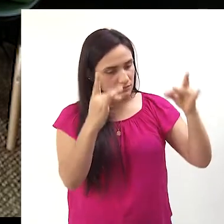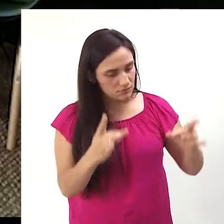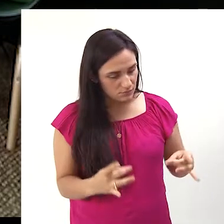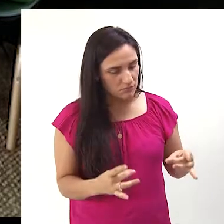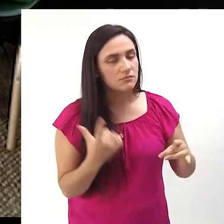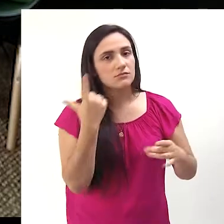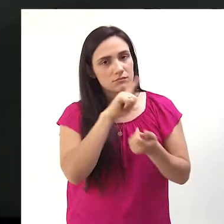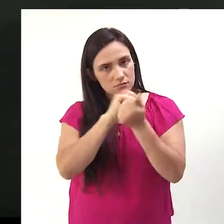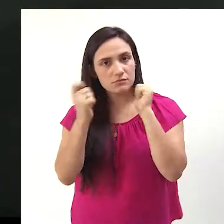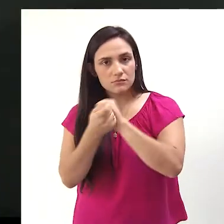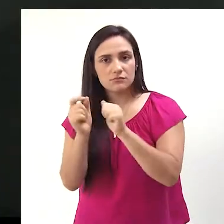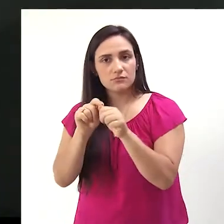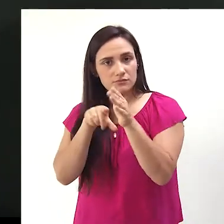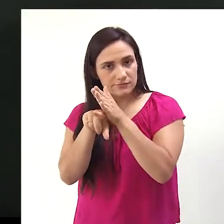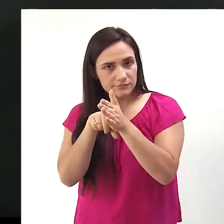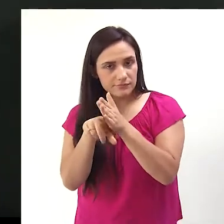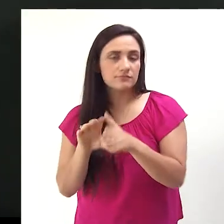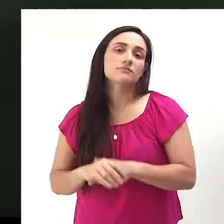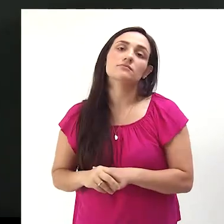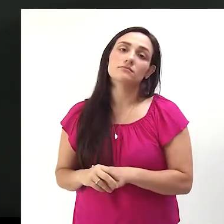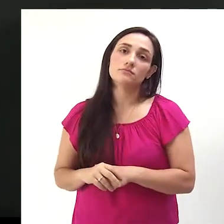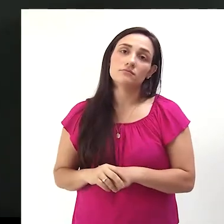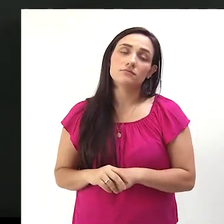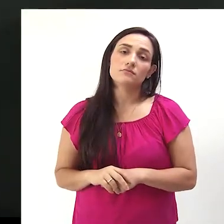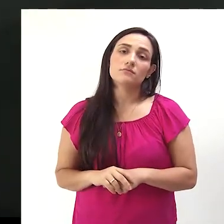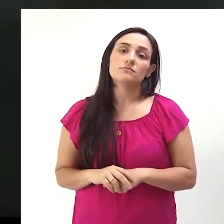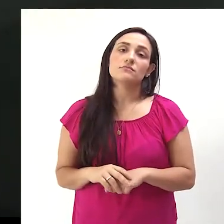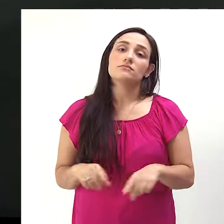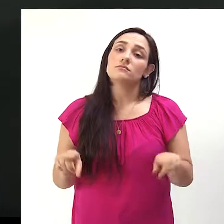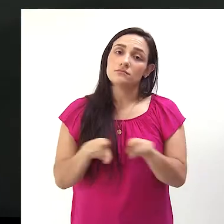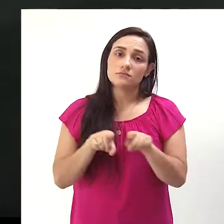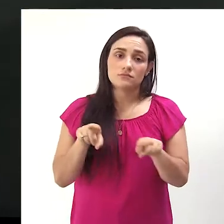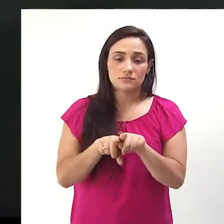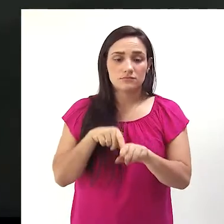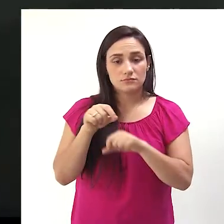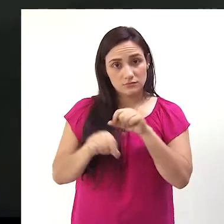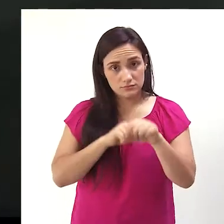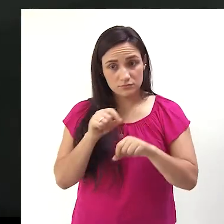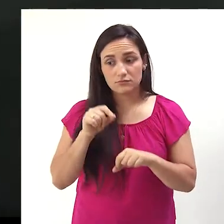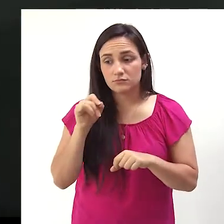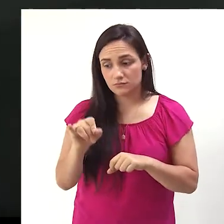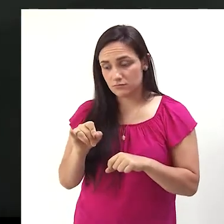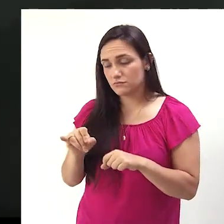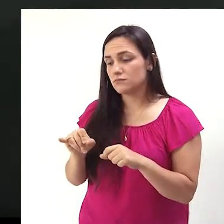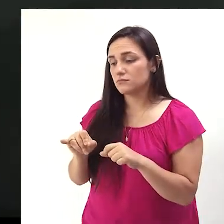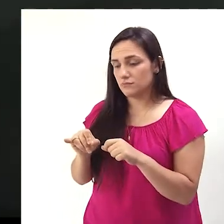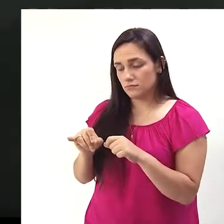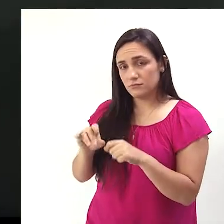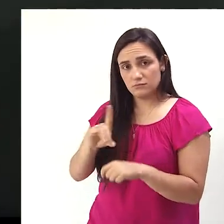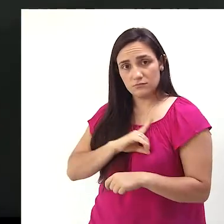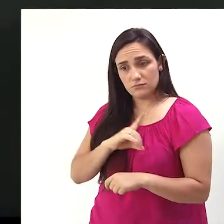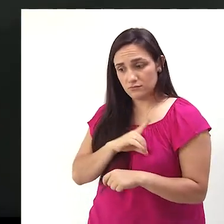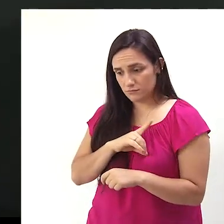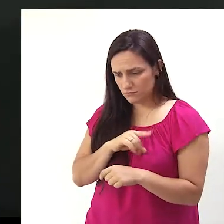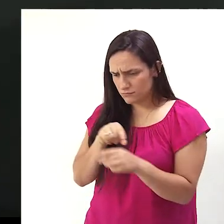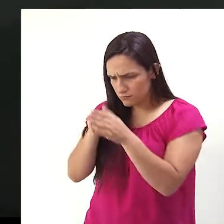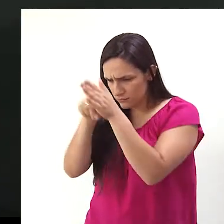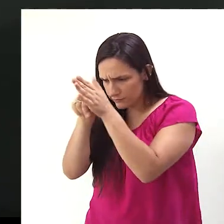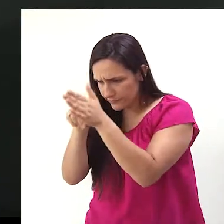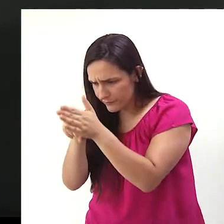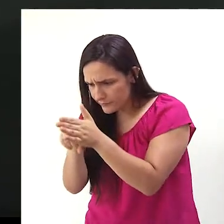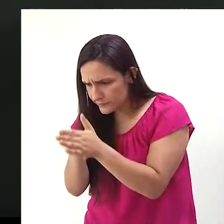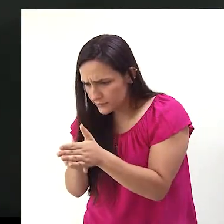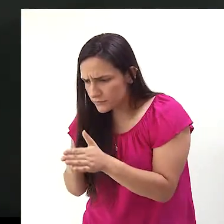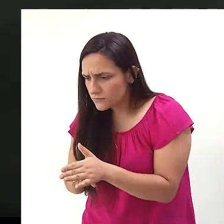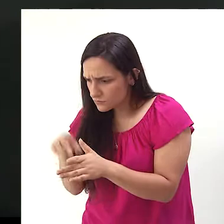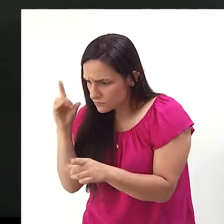já referi anteriormente, em crimes que não atinjam a atribuição da Deleagro, em razão da quantidade ou do valor, mas